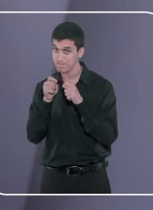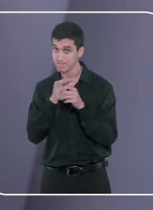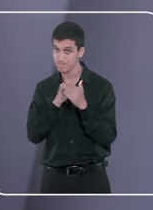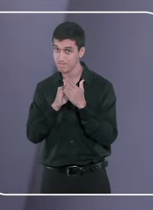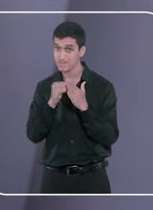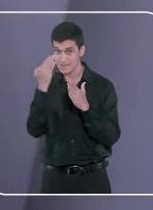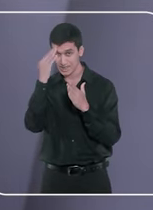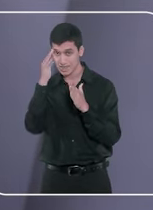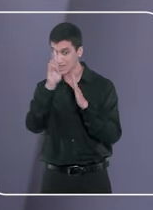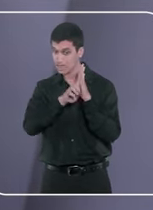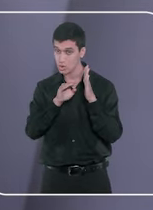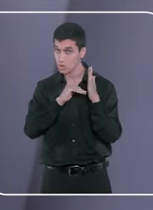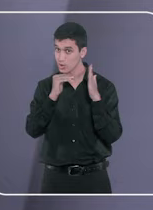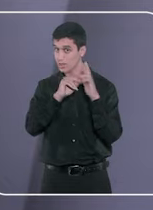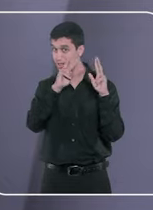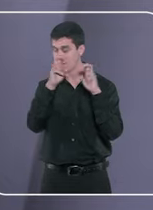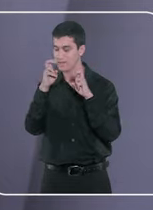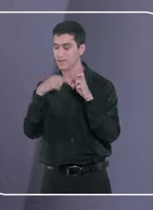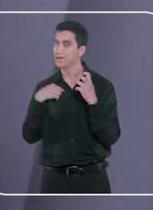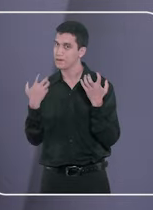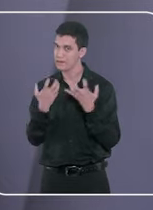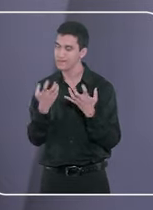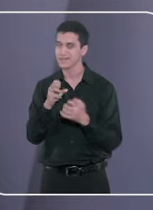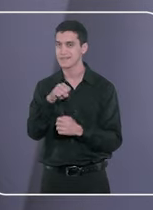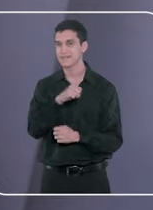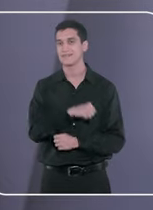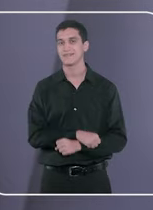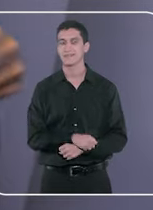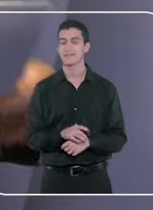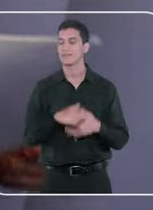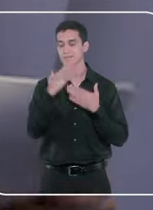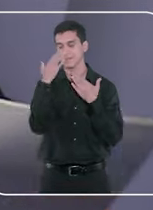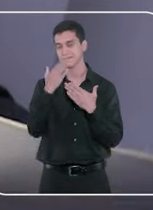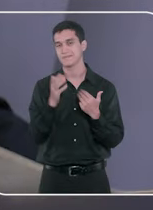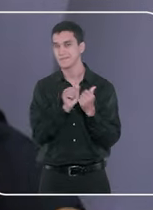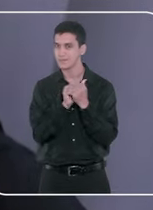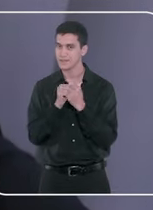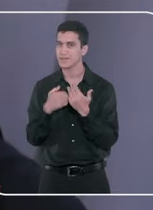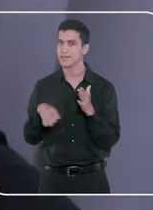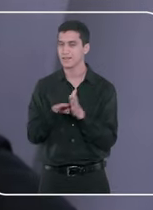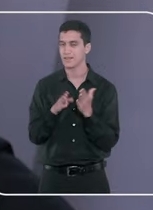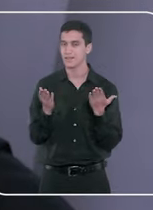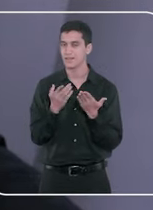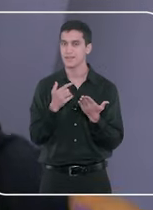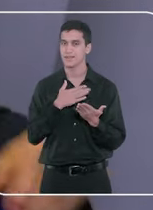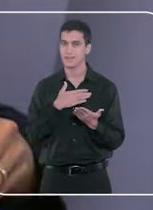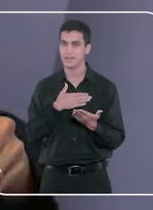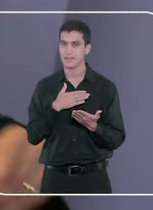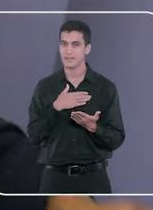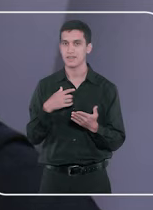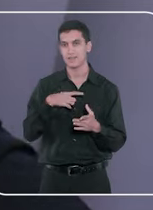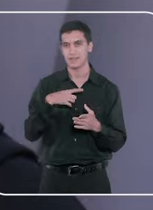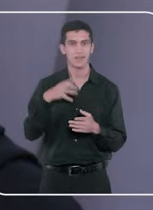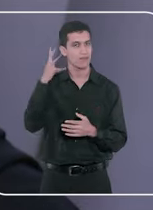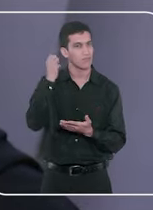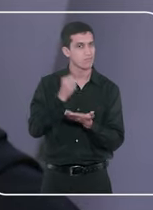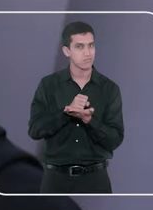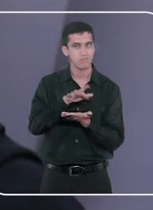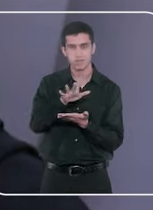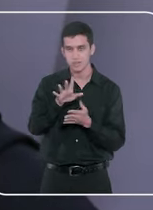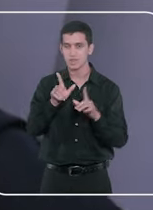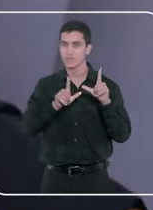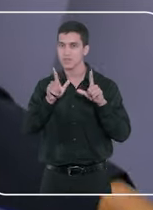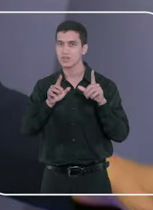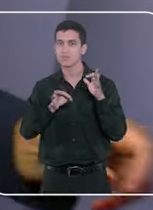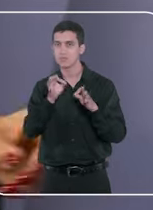entender direito os assuntos? Eu espero que sim. Muito obrigada por sua companhia até agora aqui comigo, seja na Rádio e TV Justiça, ou